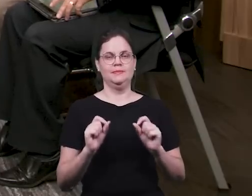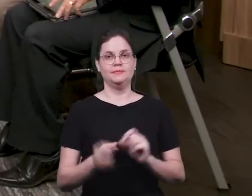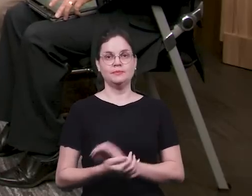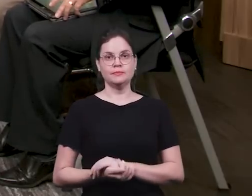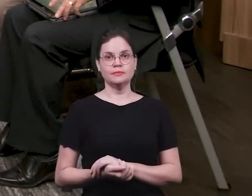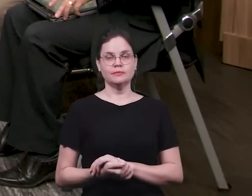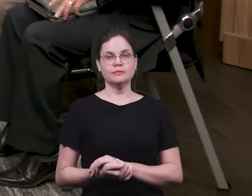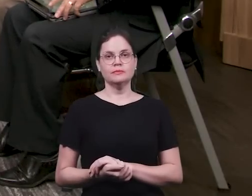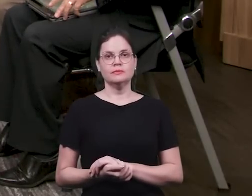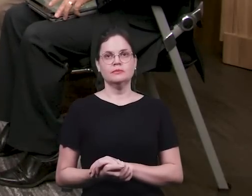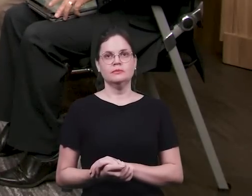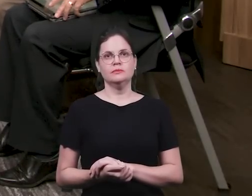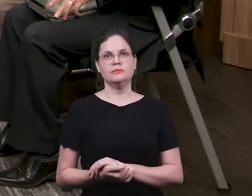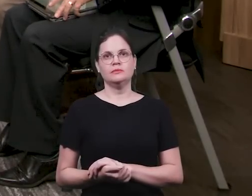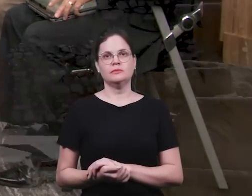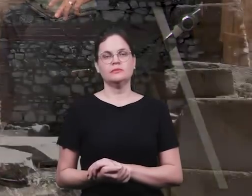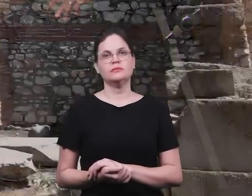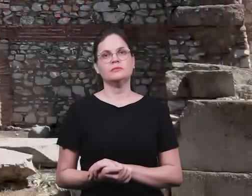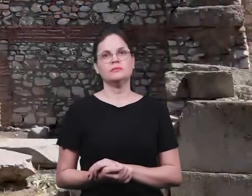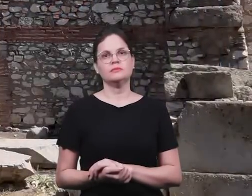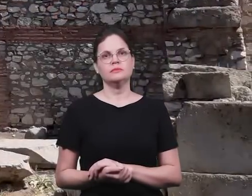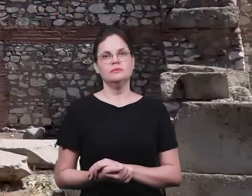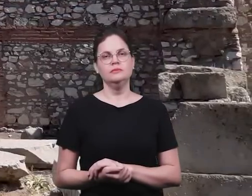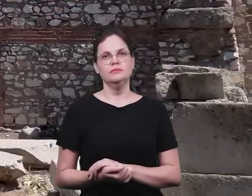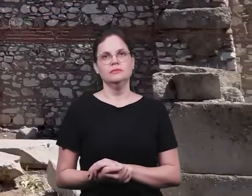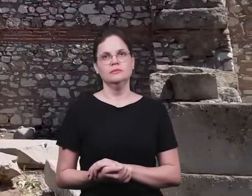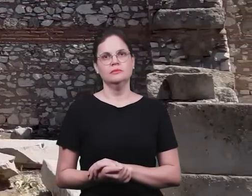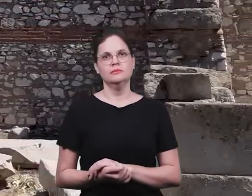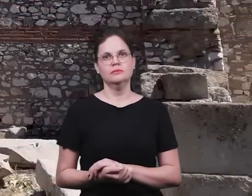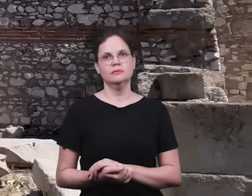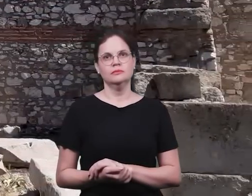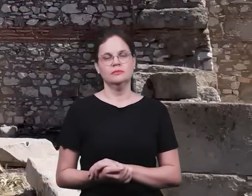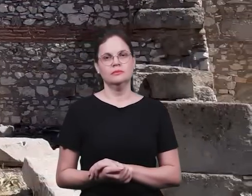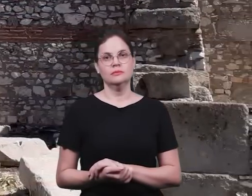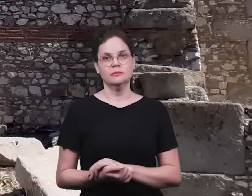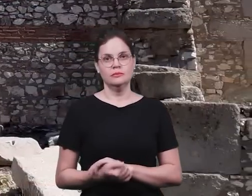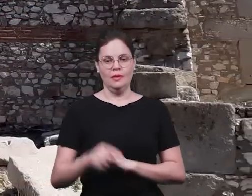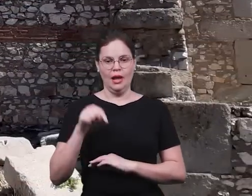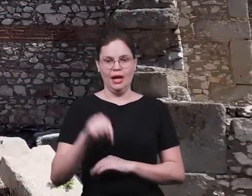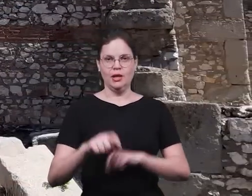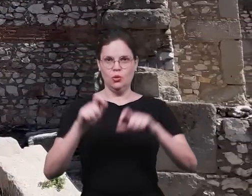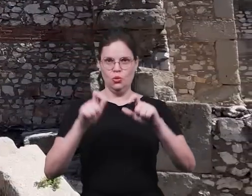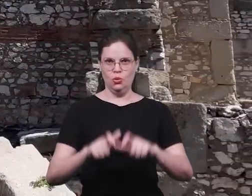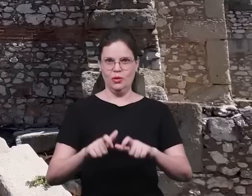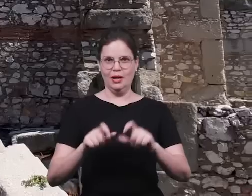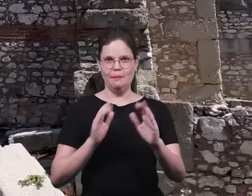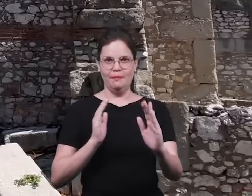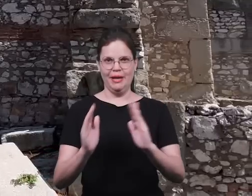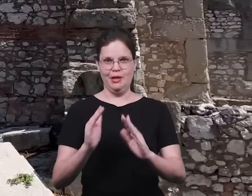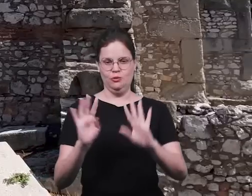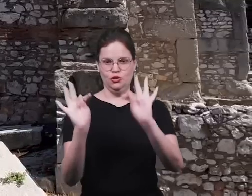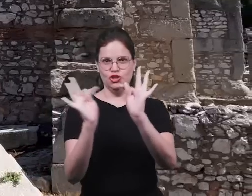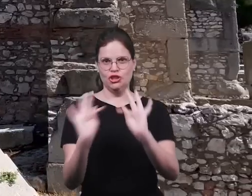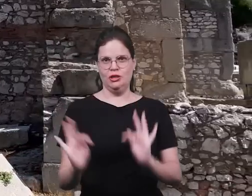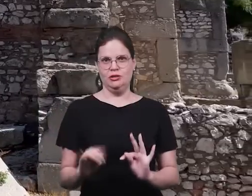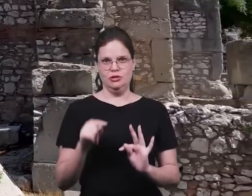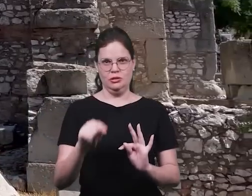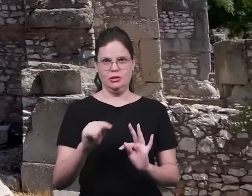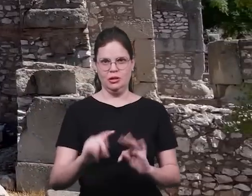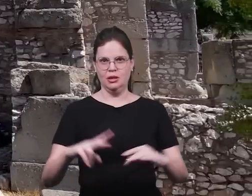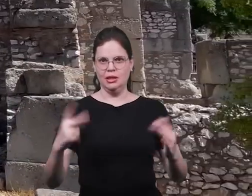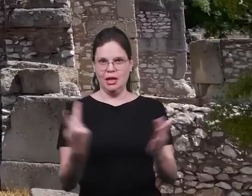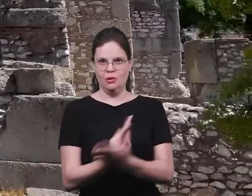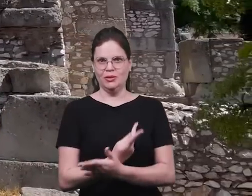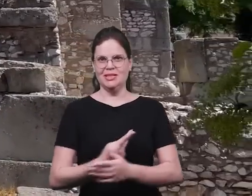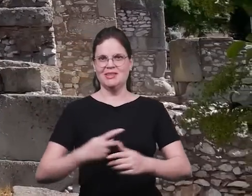na verdade, até Tiatira, tudo que foi de errado foi para